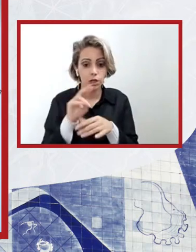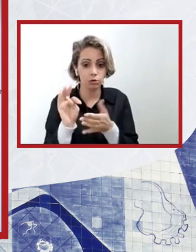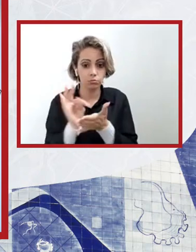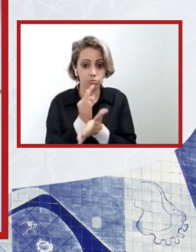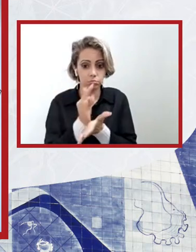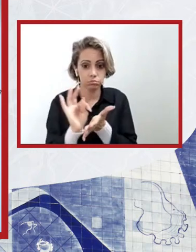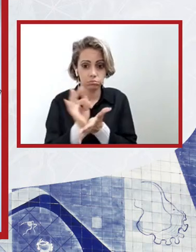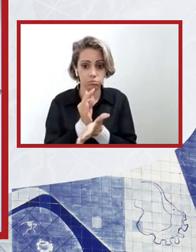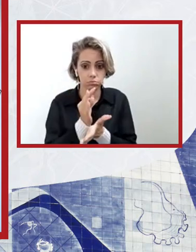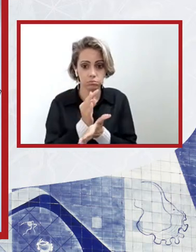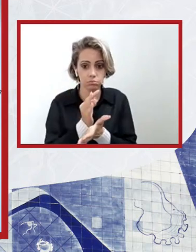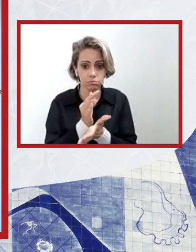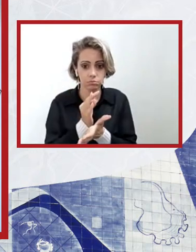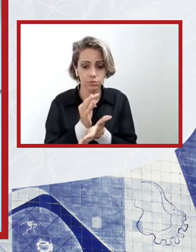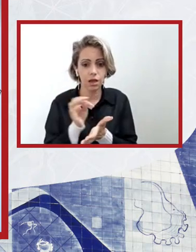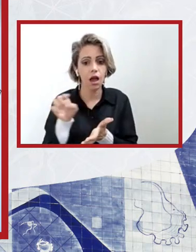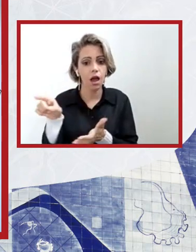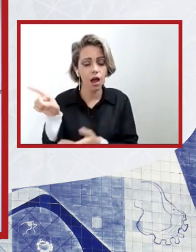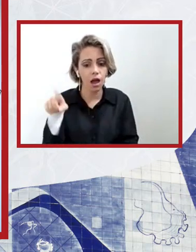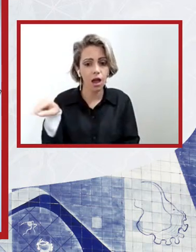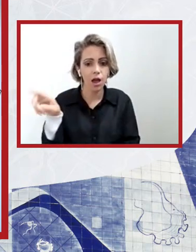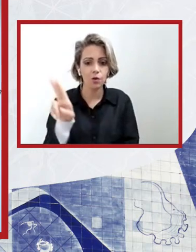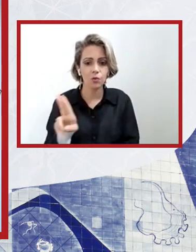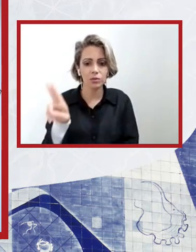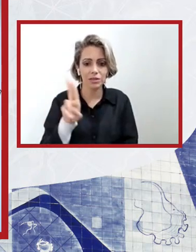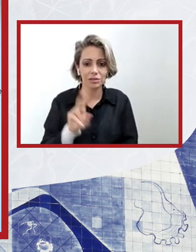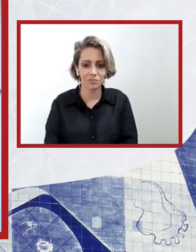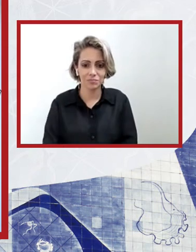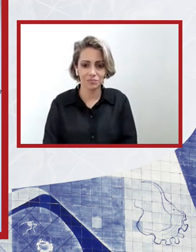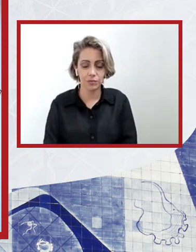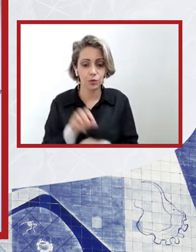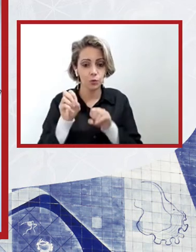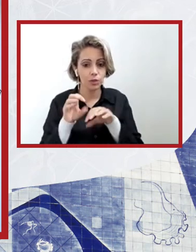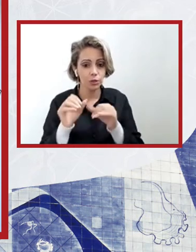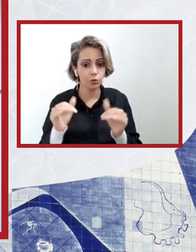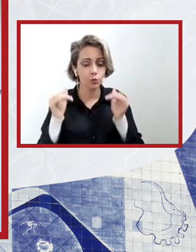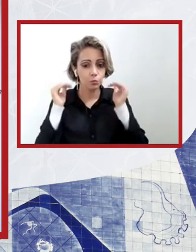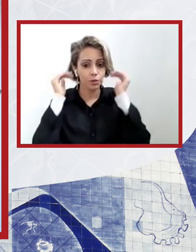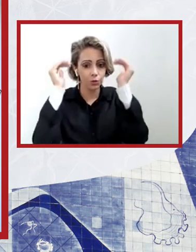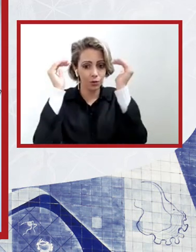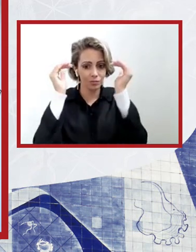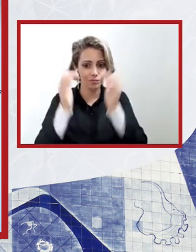que eles utilizam no ensino superior.